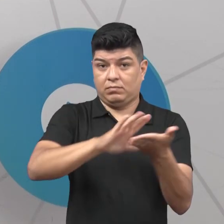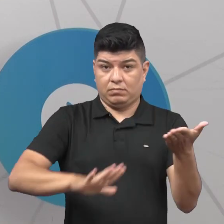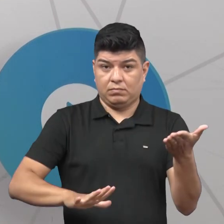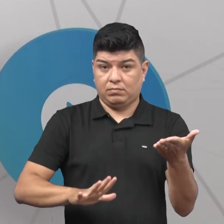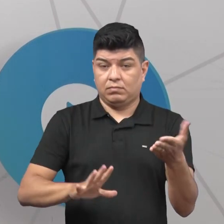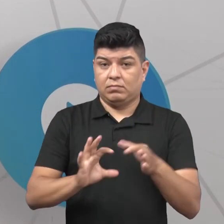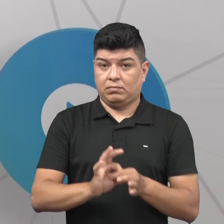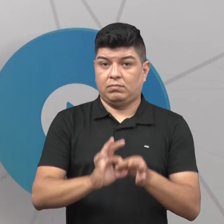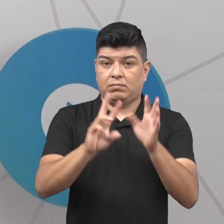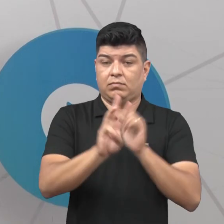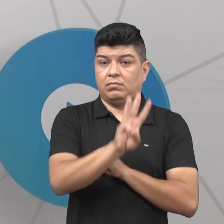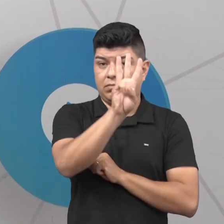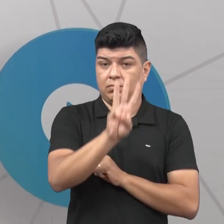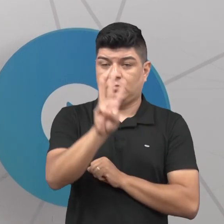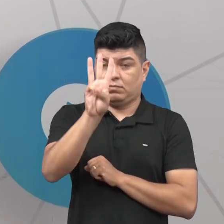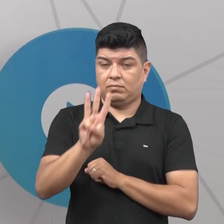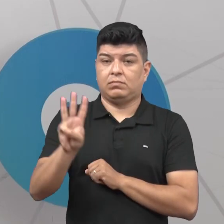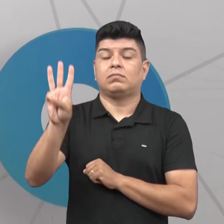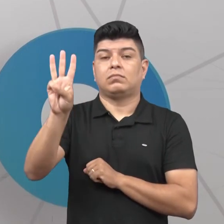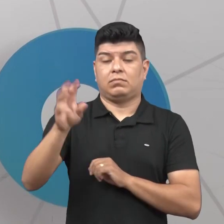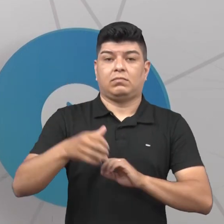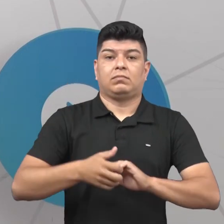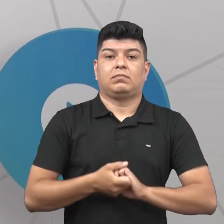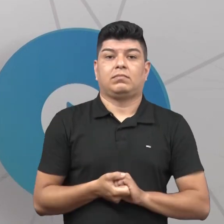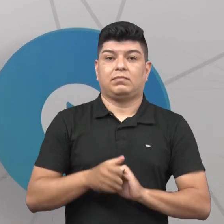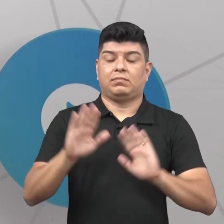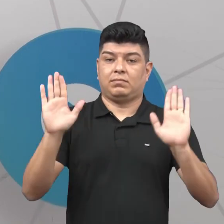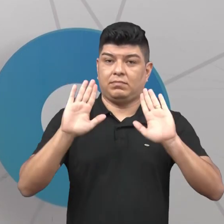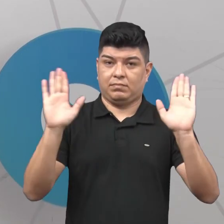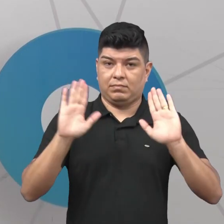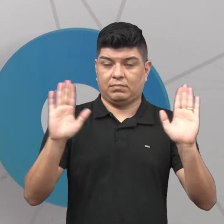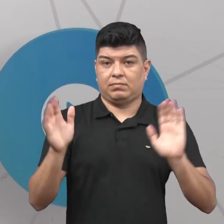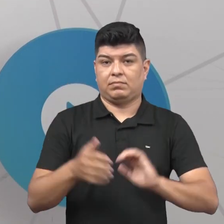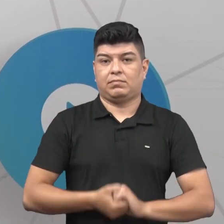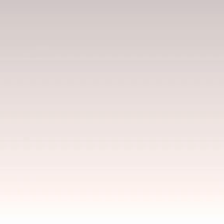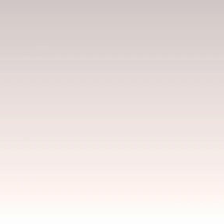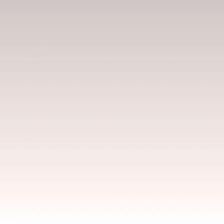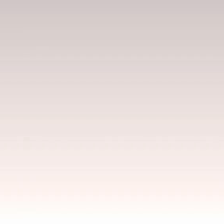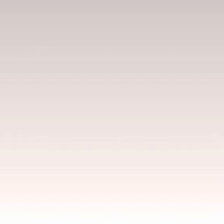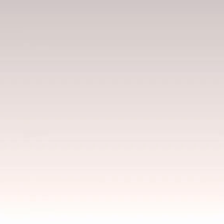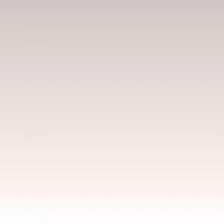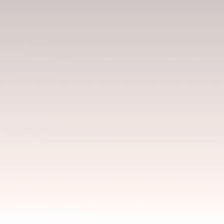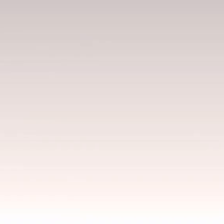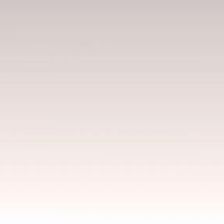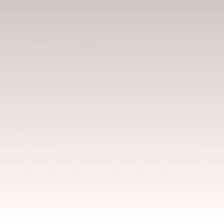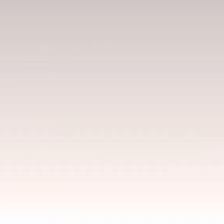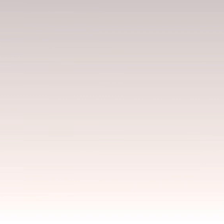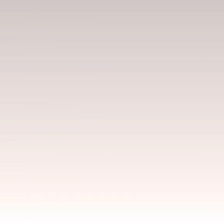disponíveis lá na plataforma Eduque. Até a próxima. Tchau!